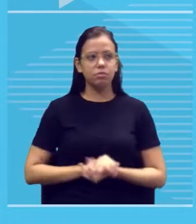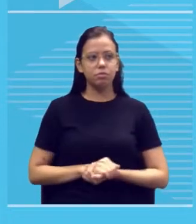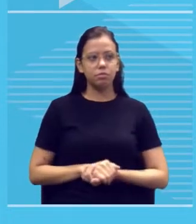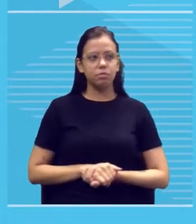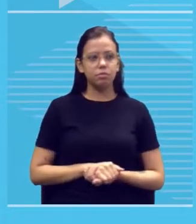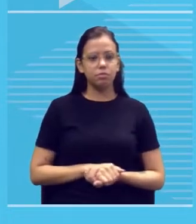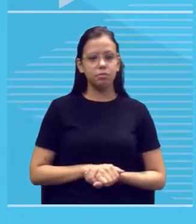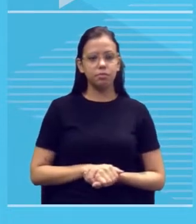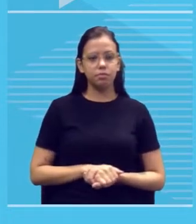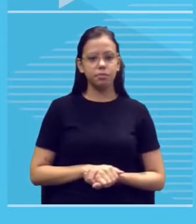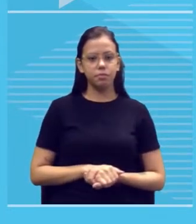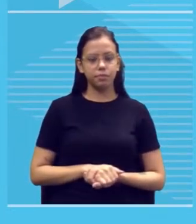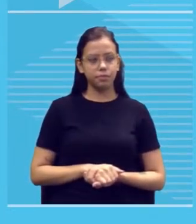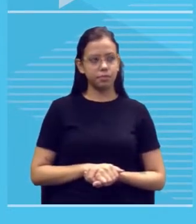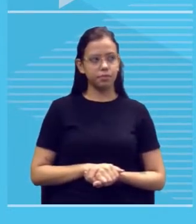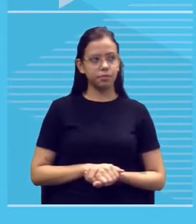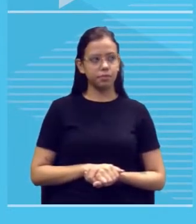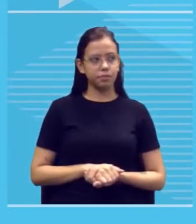marcando